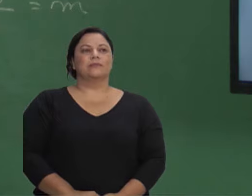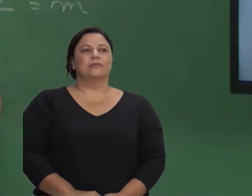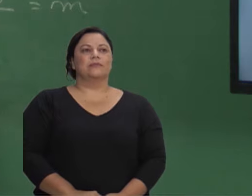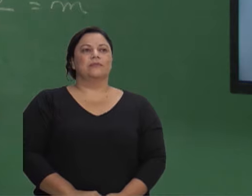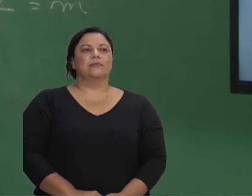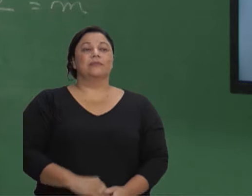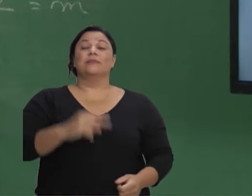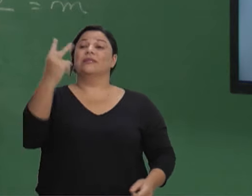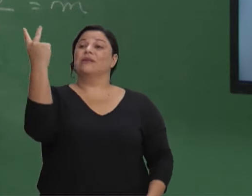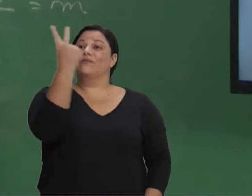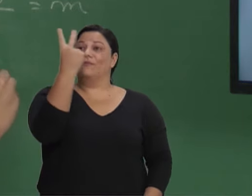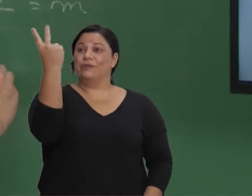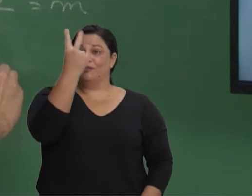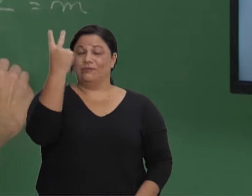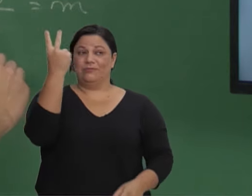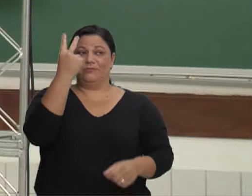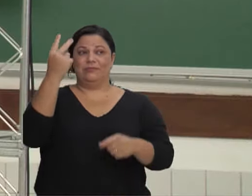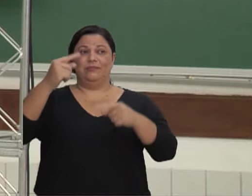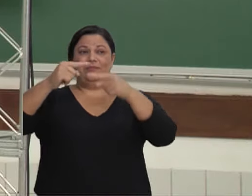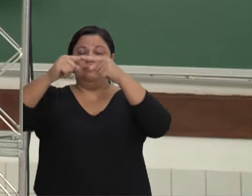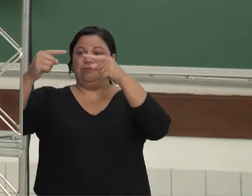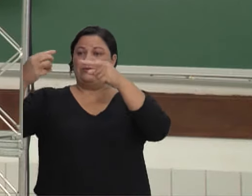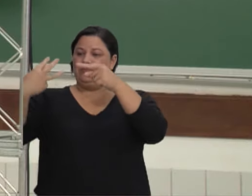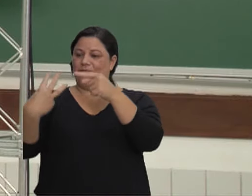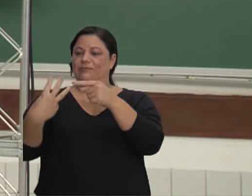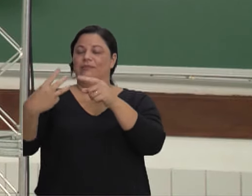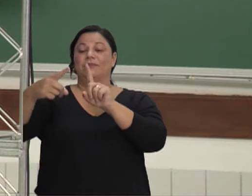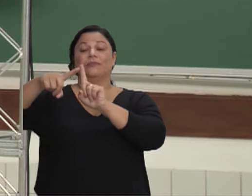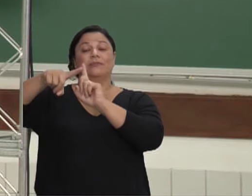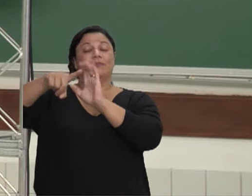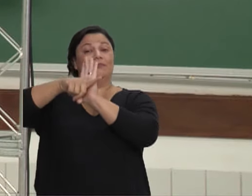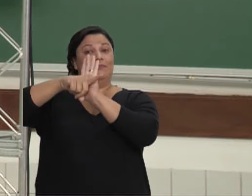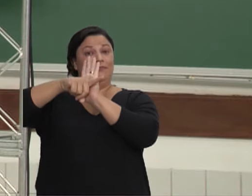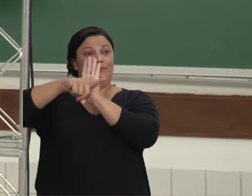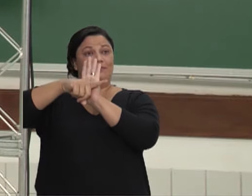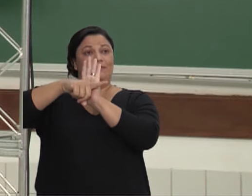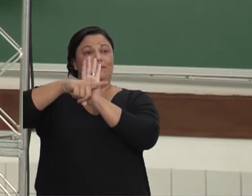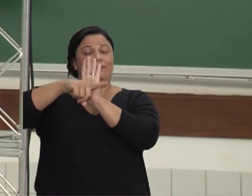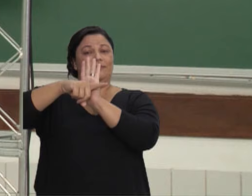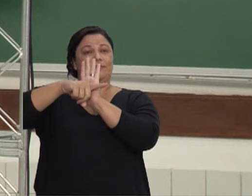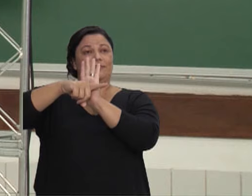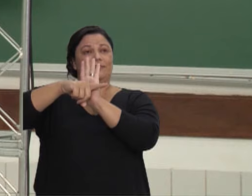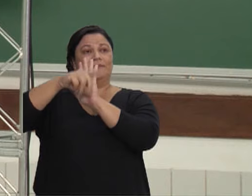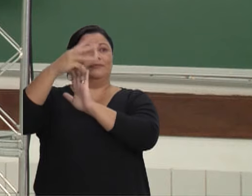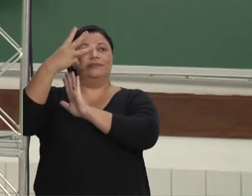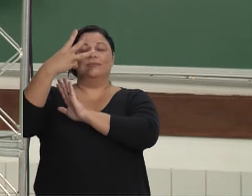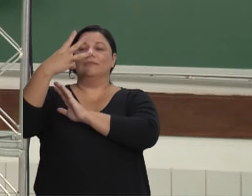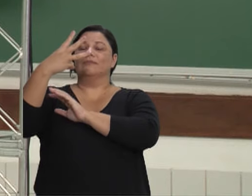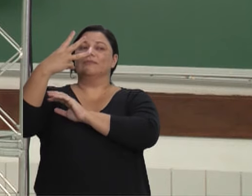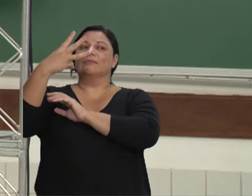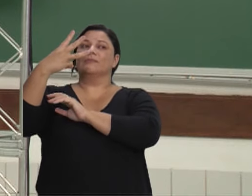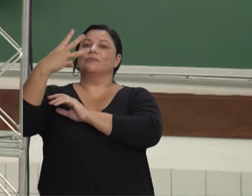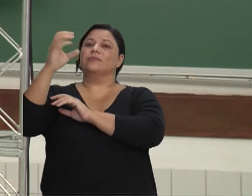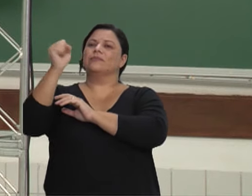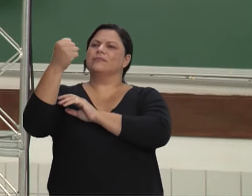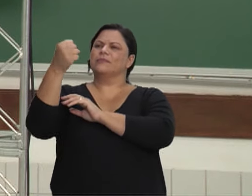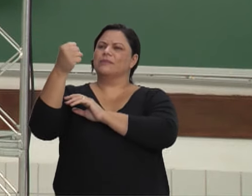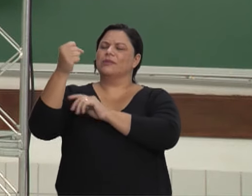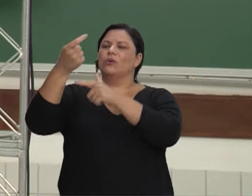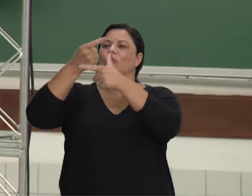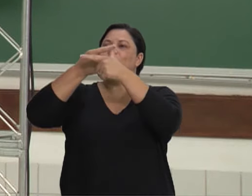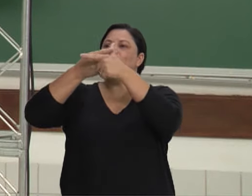22 sobre 3 menos, porque eu tenho mais com menos, 38 dividido